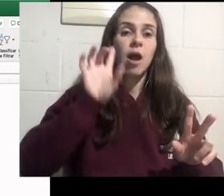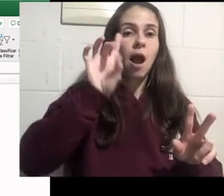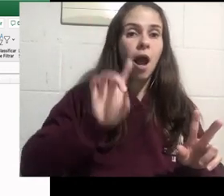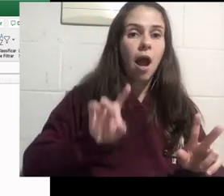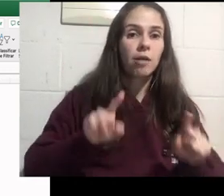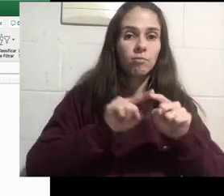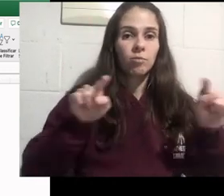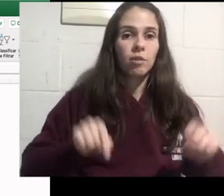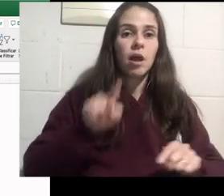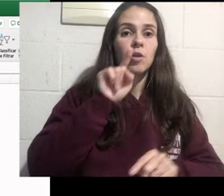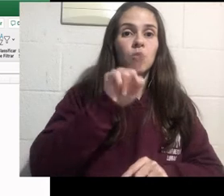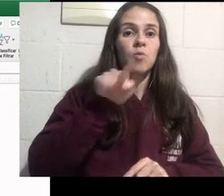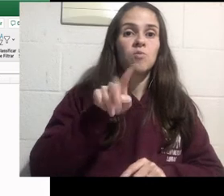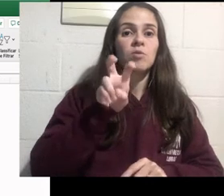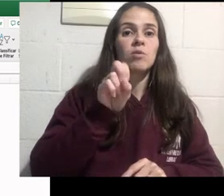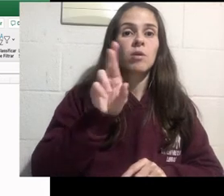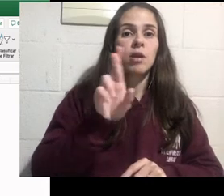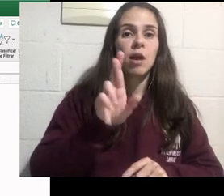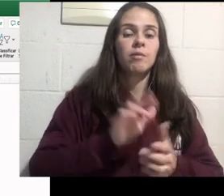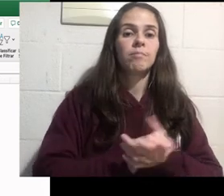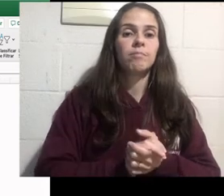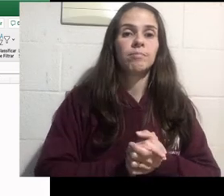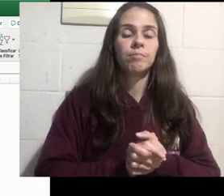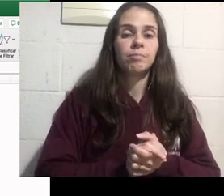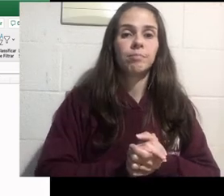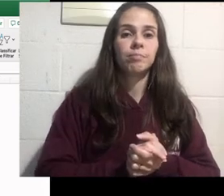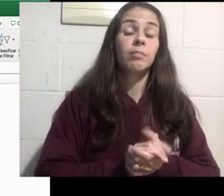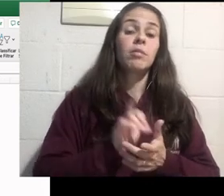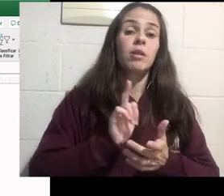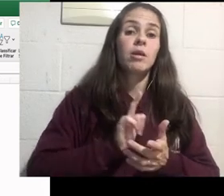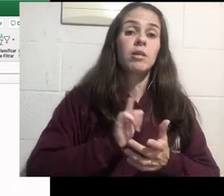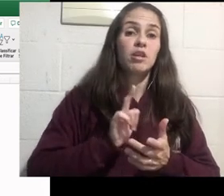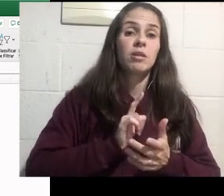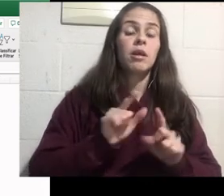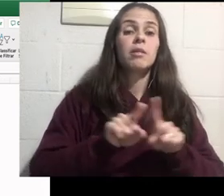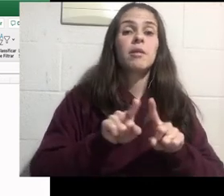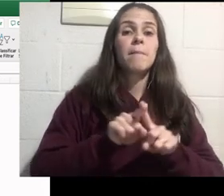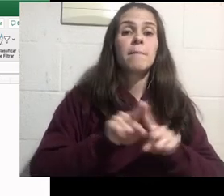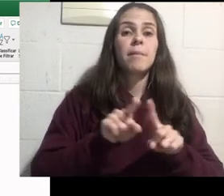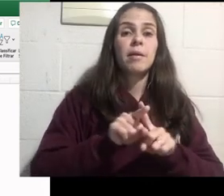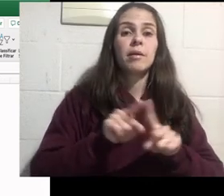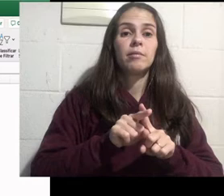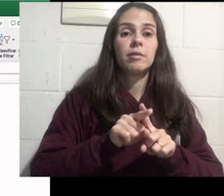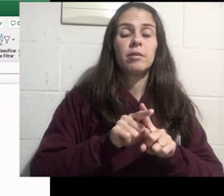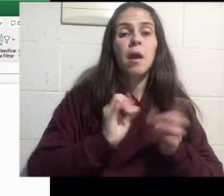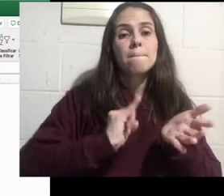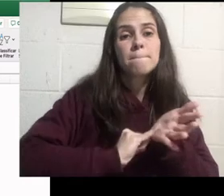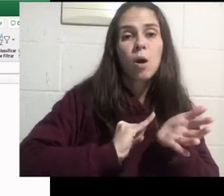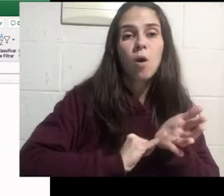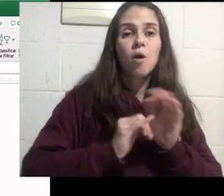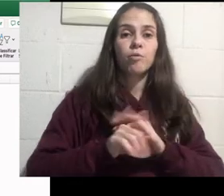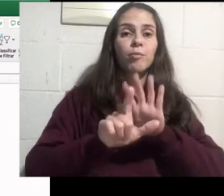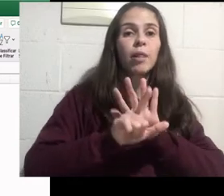cada, certo? E aqui nós temos a questão dos encargos sociais, que já está automaticamente calculado. Os encargos